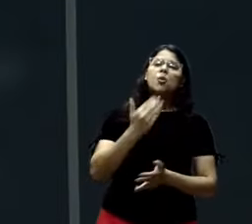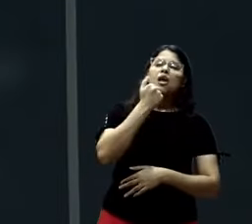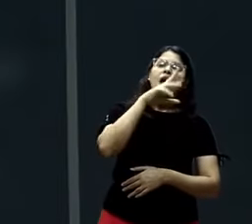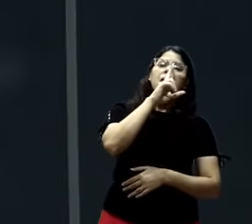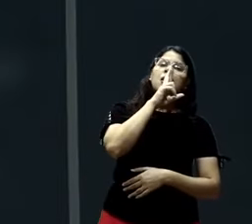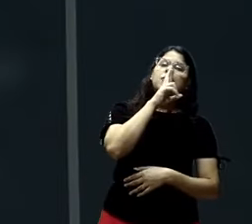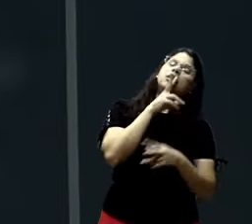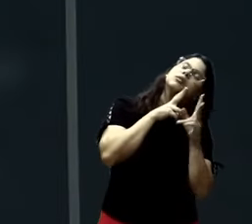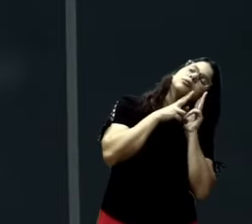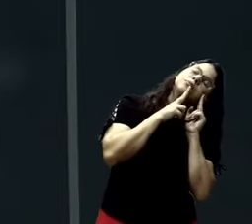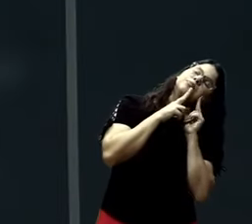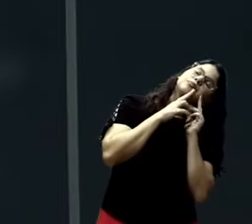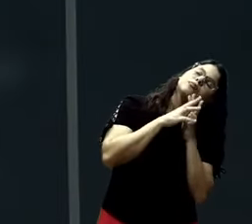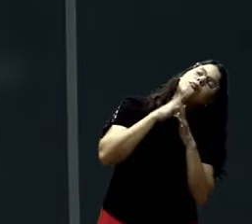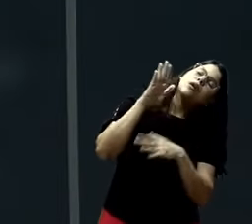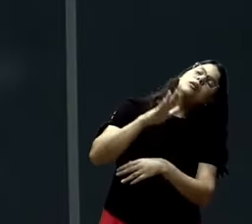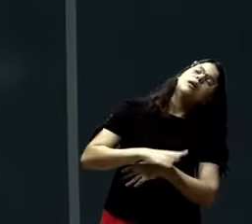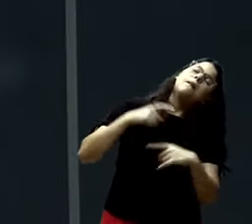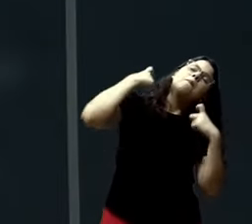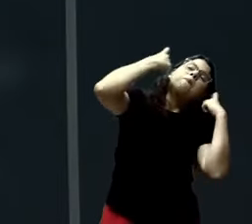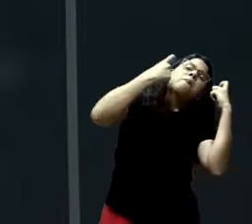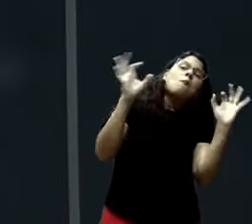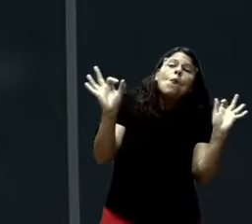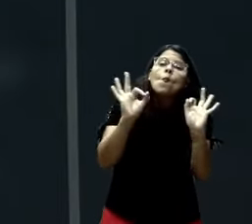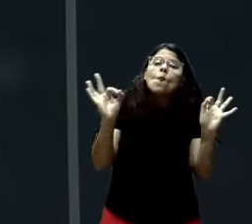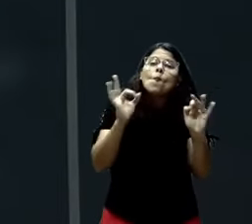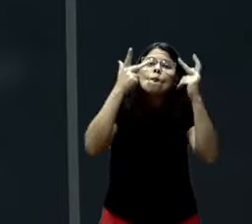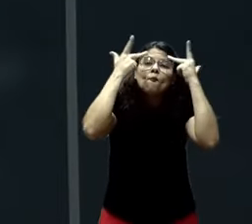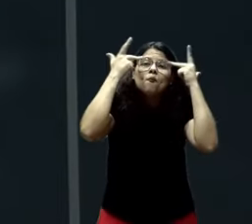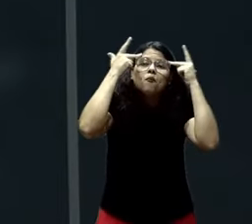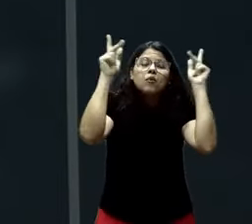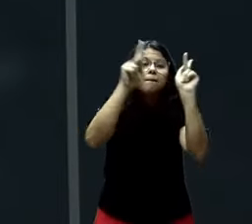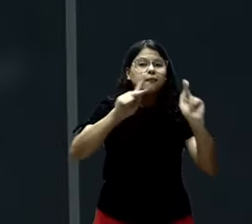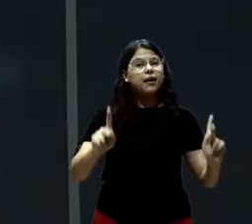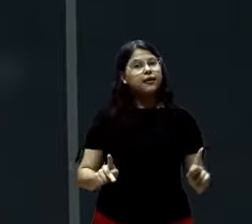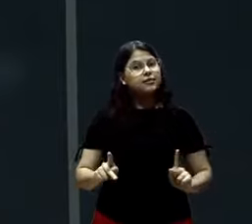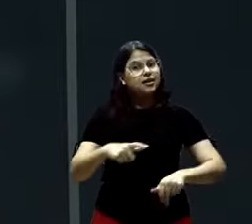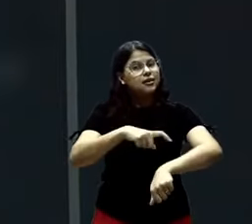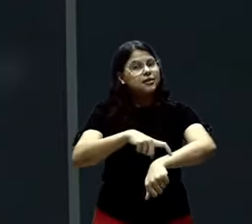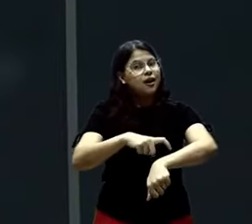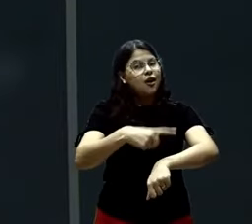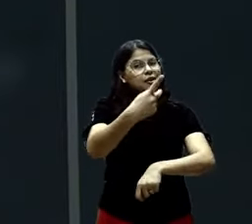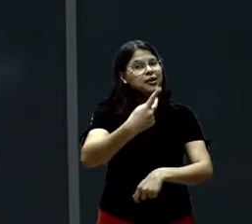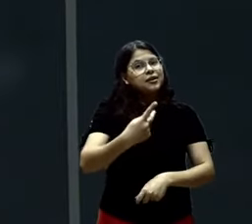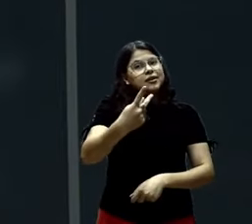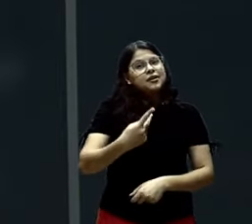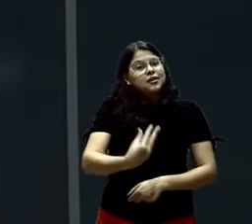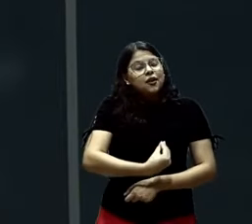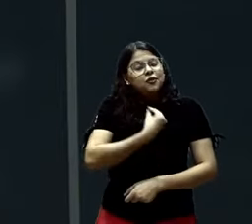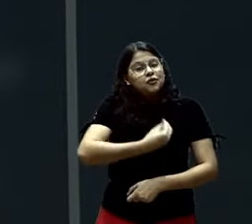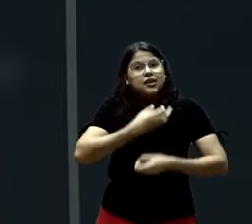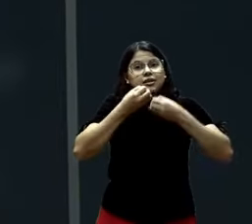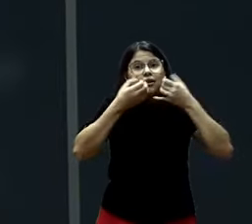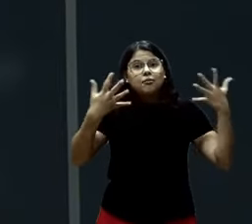almoço, nenhuma preocupação. E quando nós estamos assim, geralmente a gente fica vulnerável,